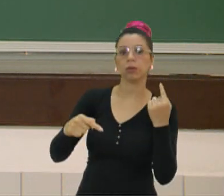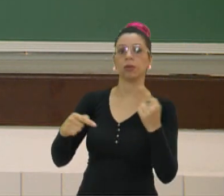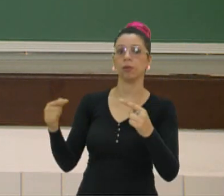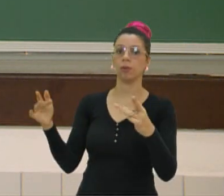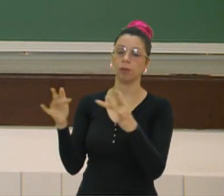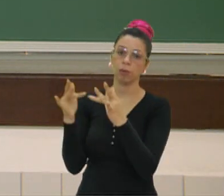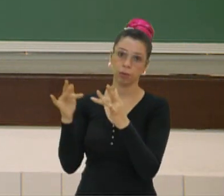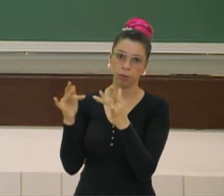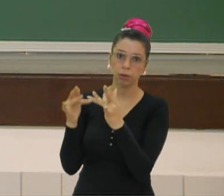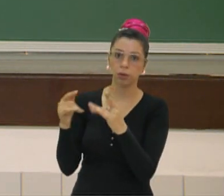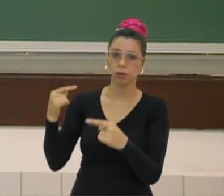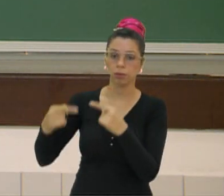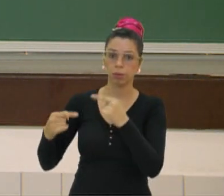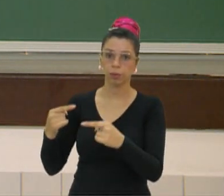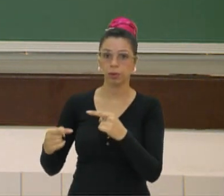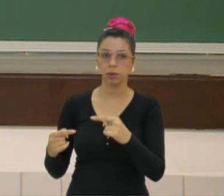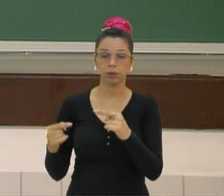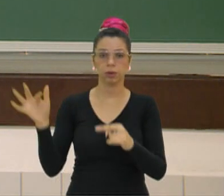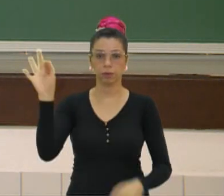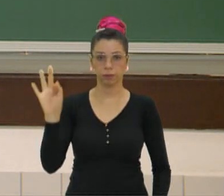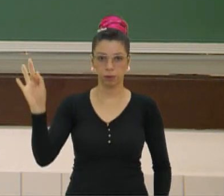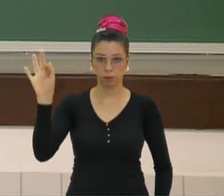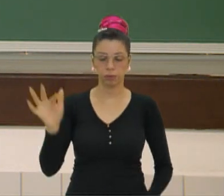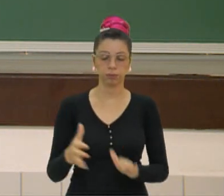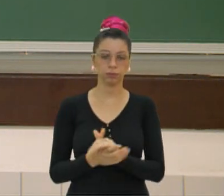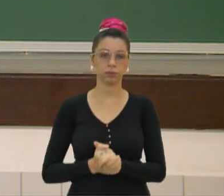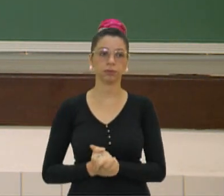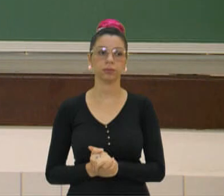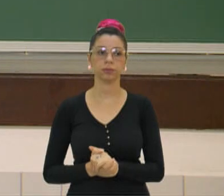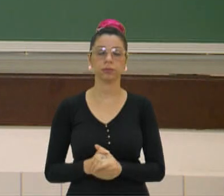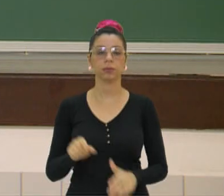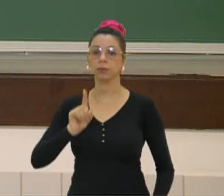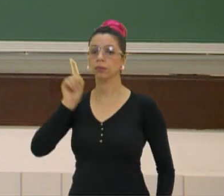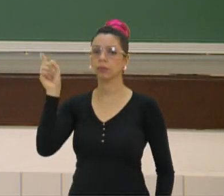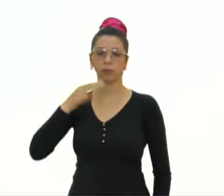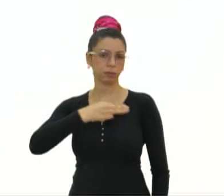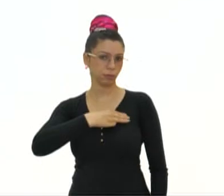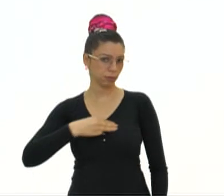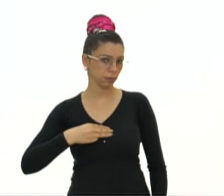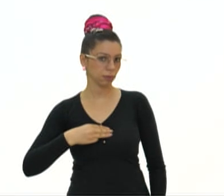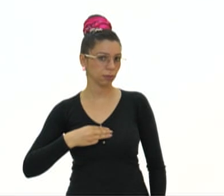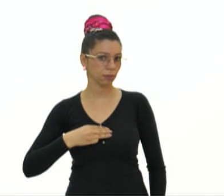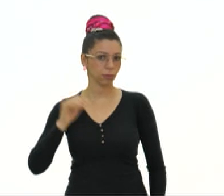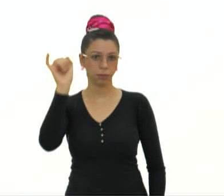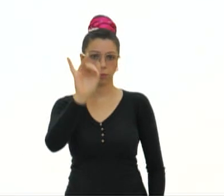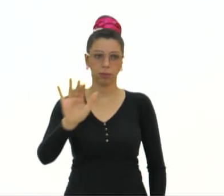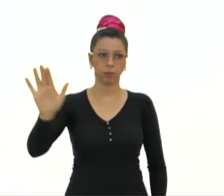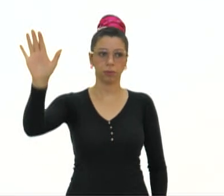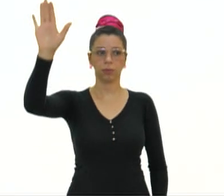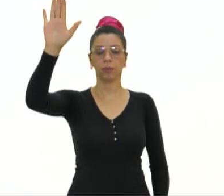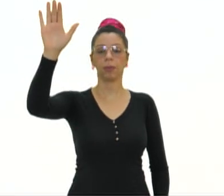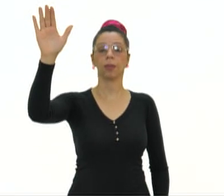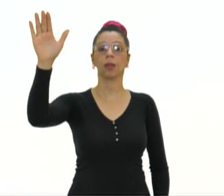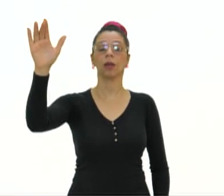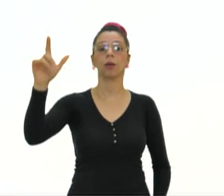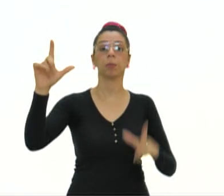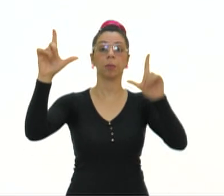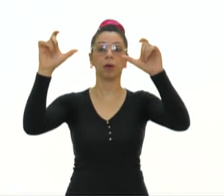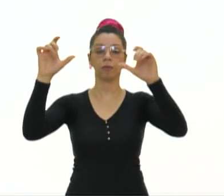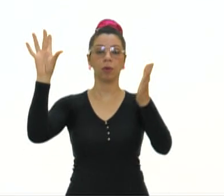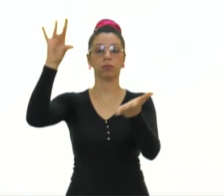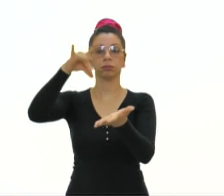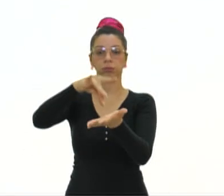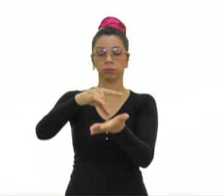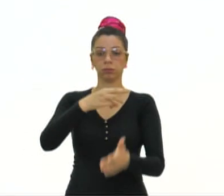pelo PSD, o Partido Social Democrático. Aqui nessa imagem, você tem aí uma foto oficial, né, do